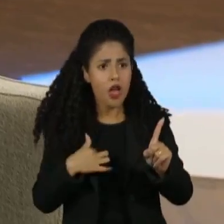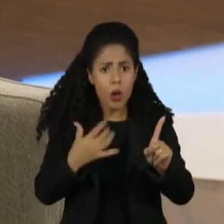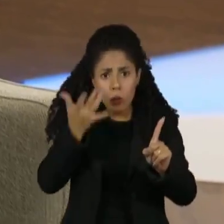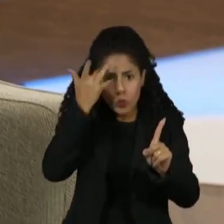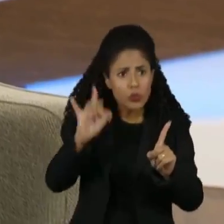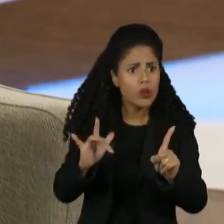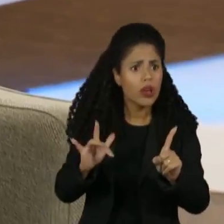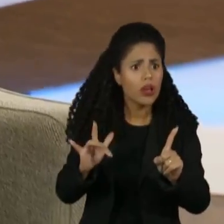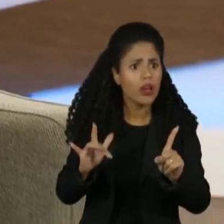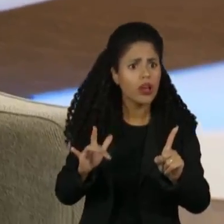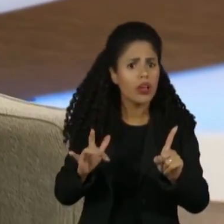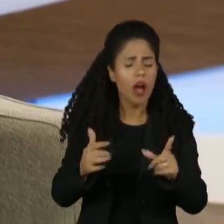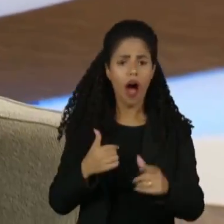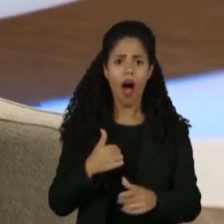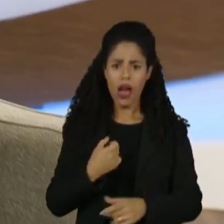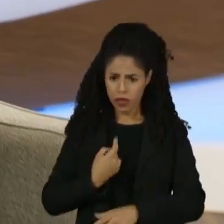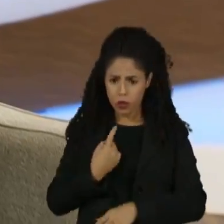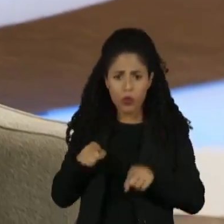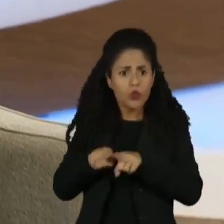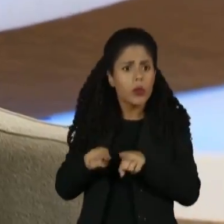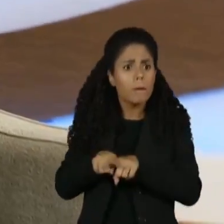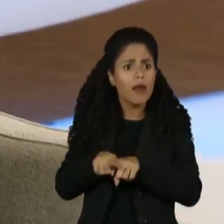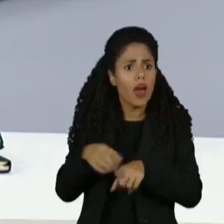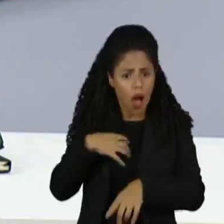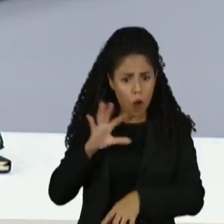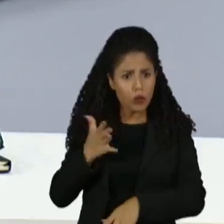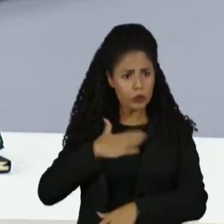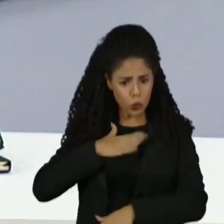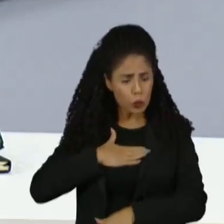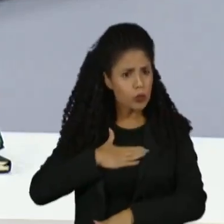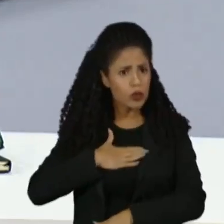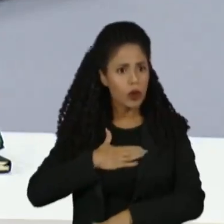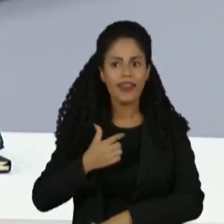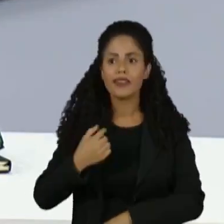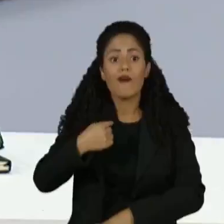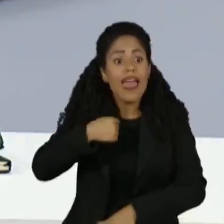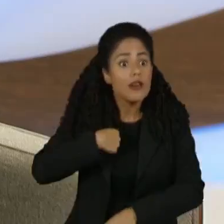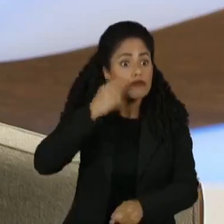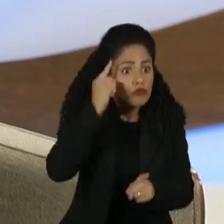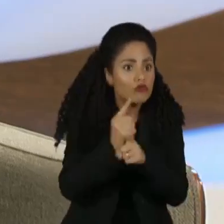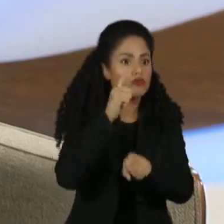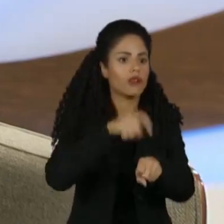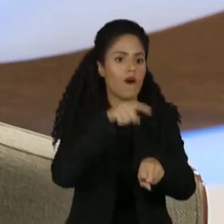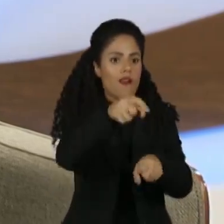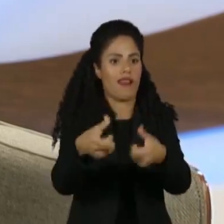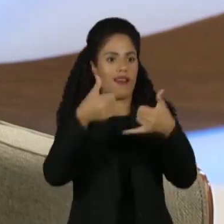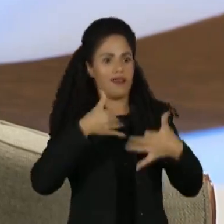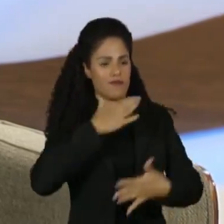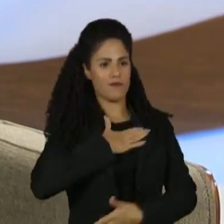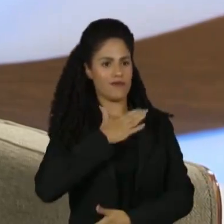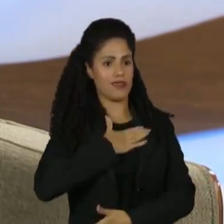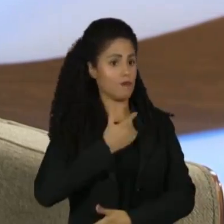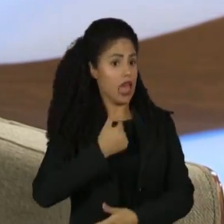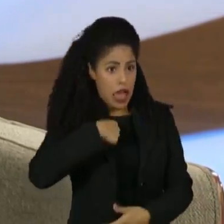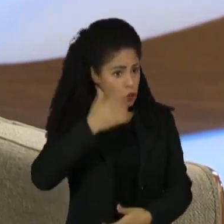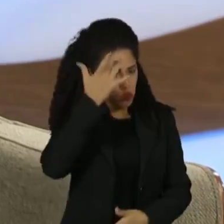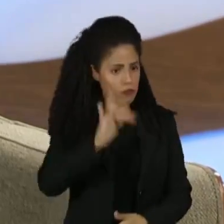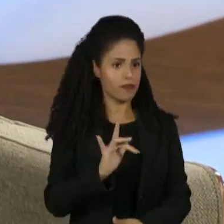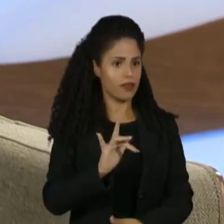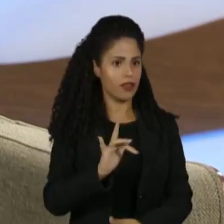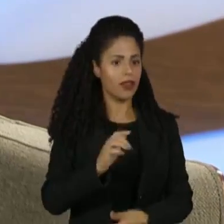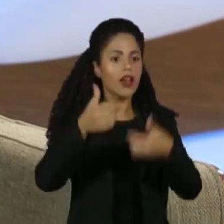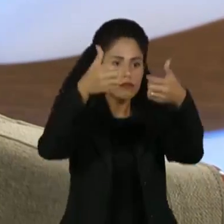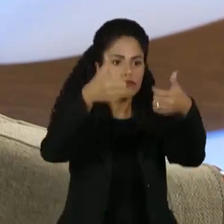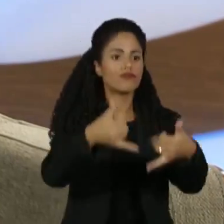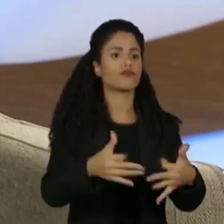coisa parecida? Eu falei, então acho que eu vivi isso. Então Como eu foi só descobri quando ela me contou uma história, entendeu? E aí eu